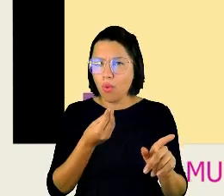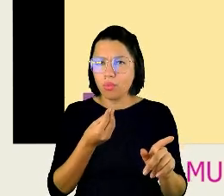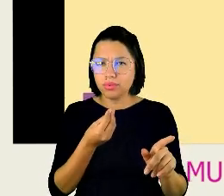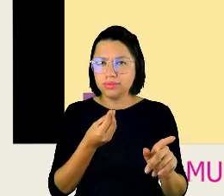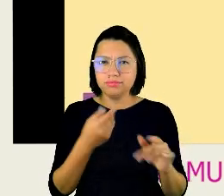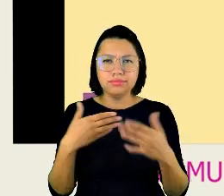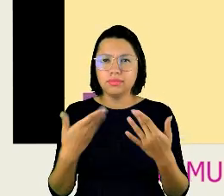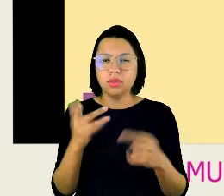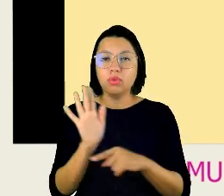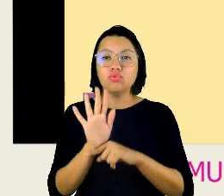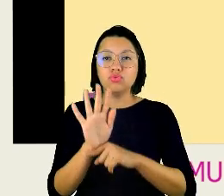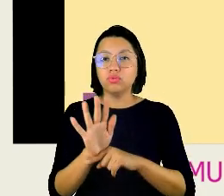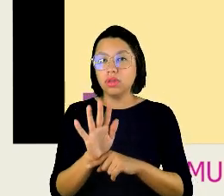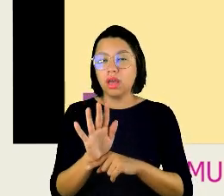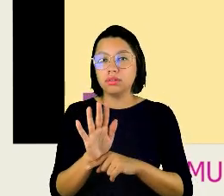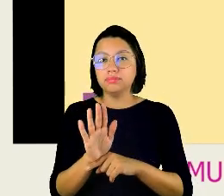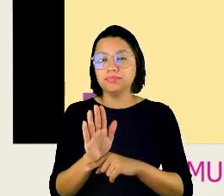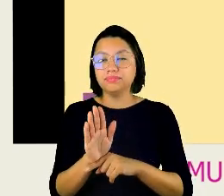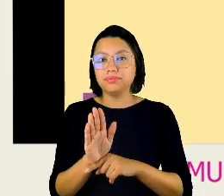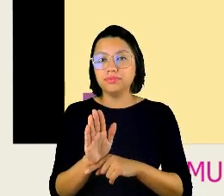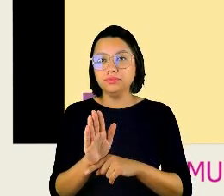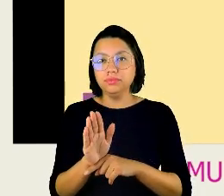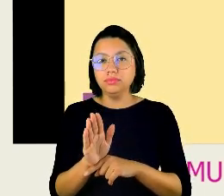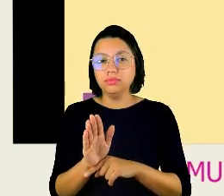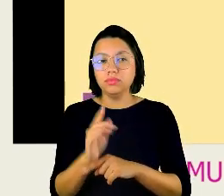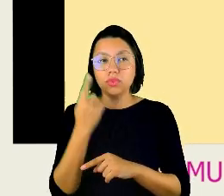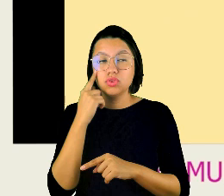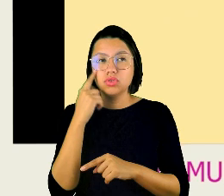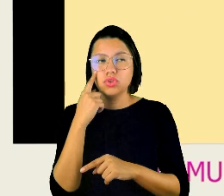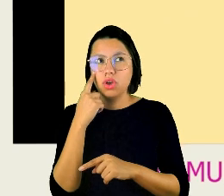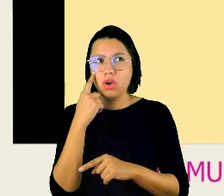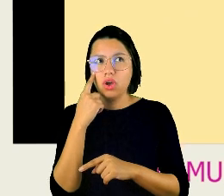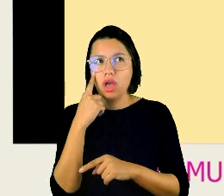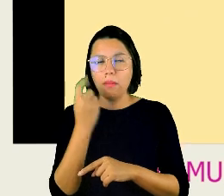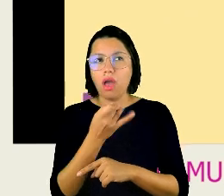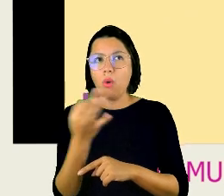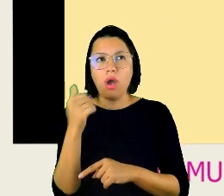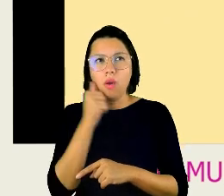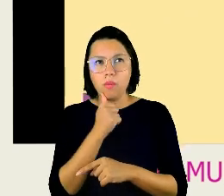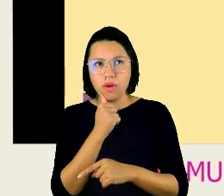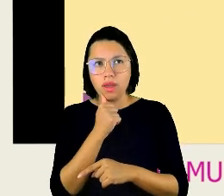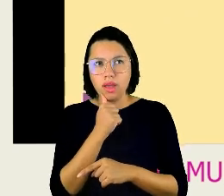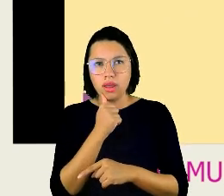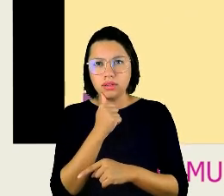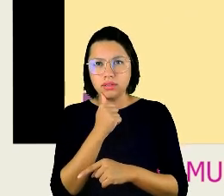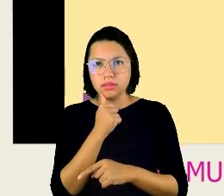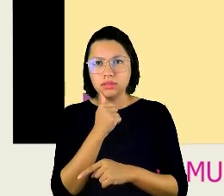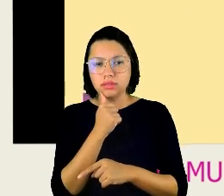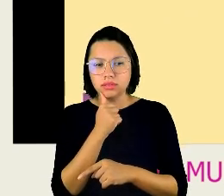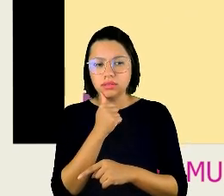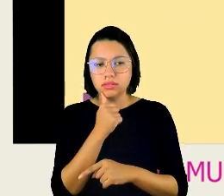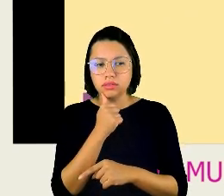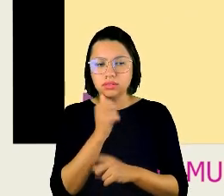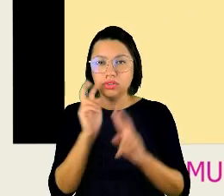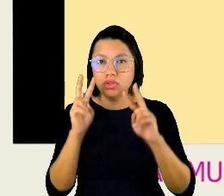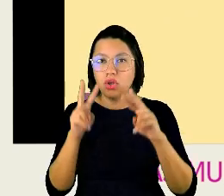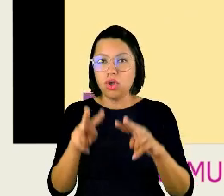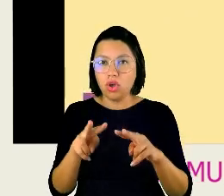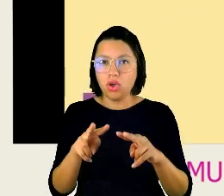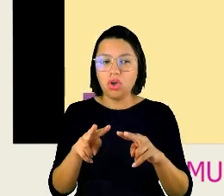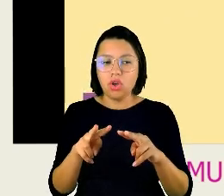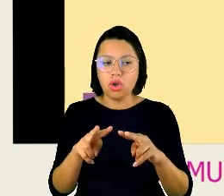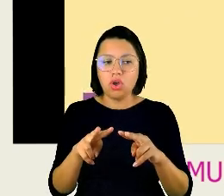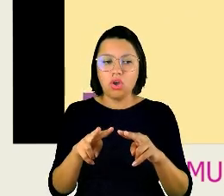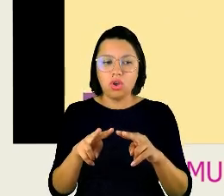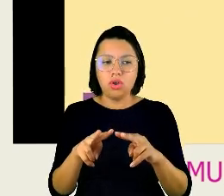Então, auxiliar nos cuidados, quando a gente olha para quanto as mulheres gastam, né, olhando para o IPEA,